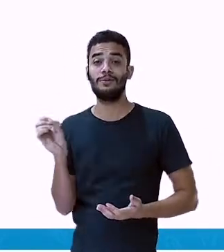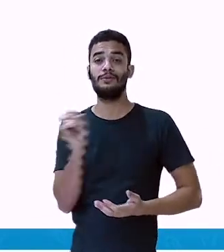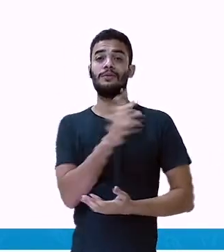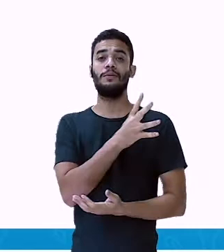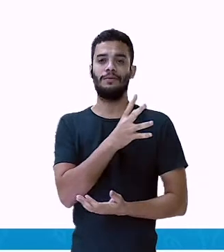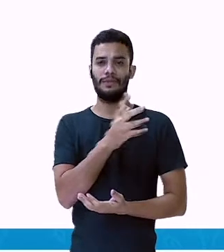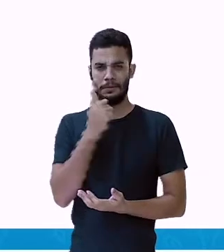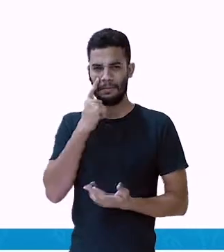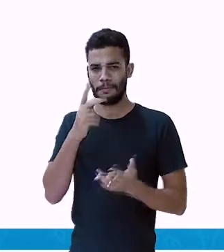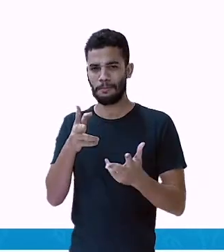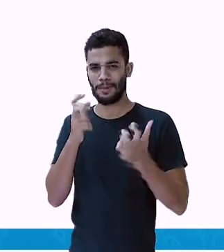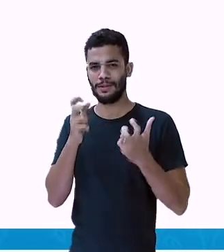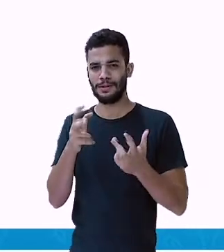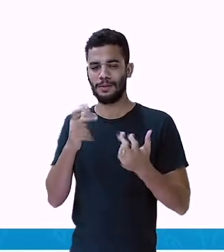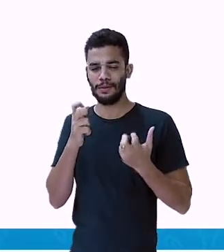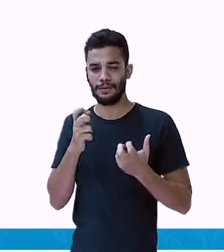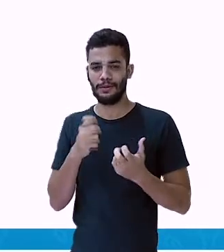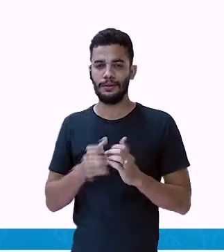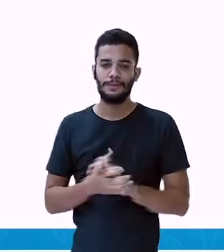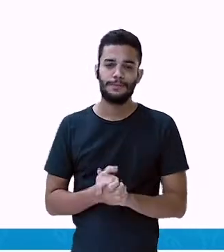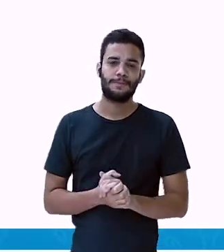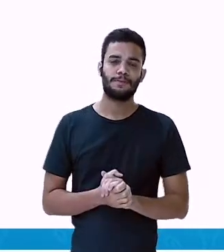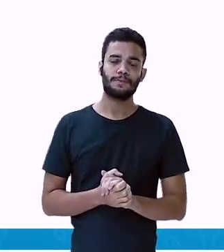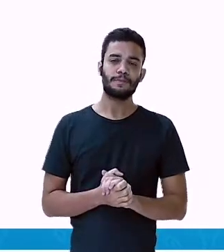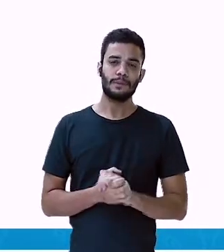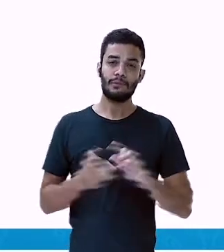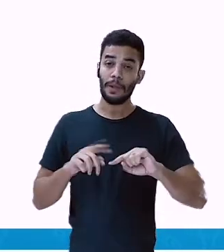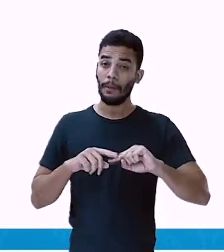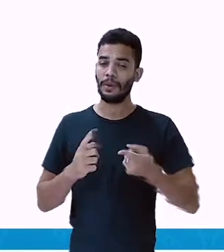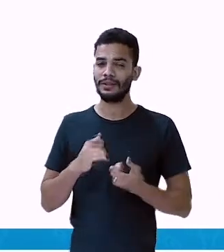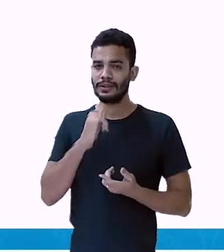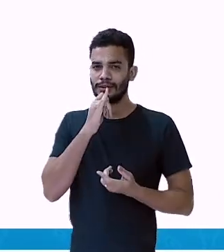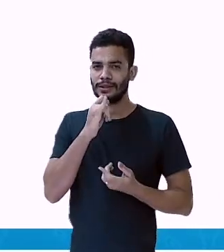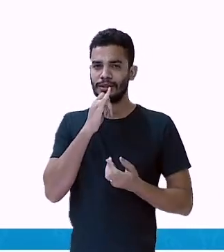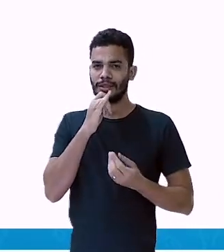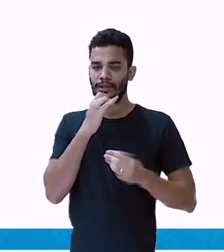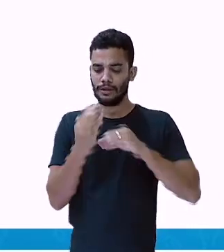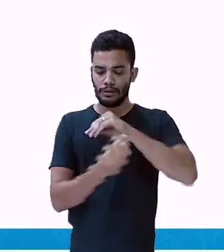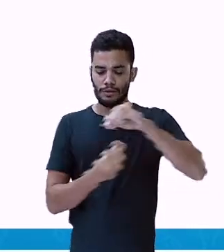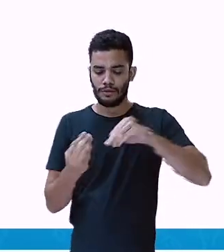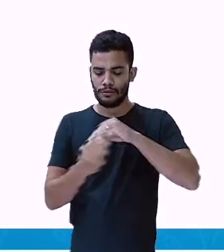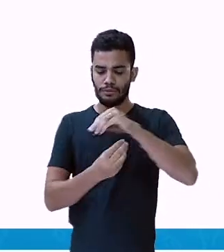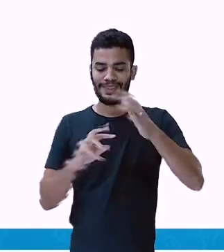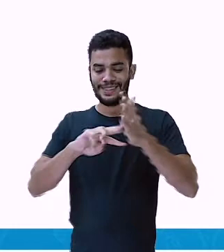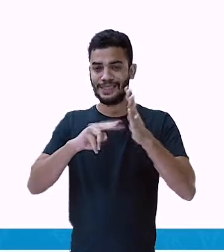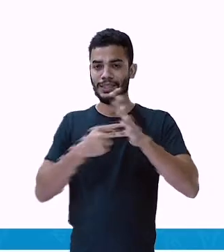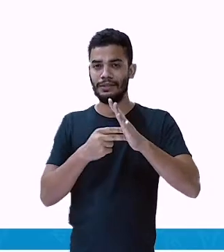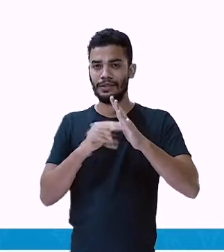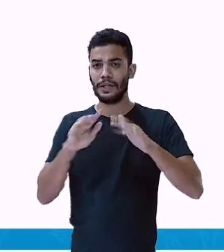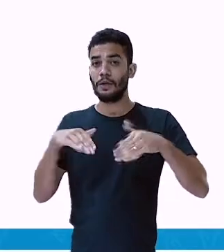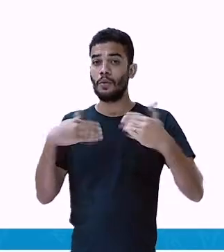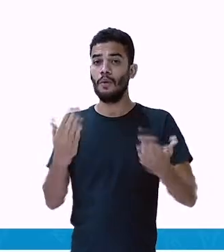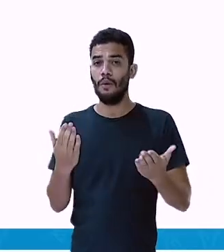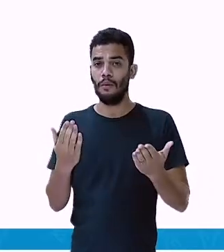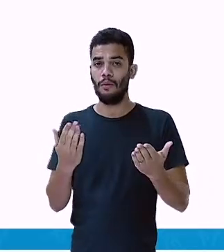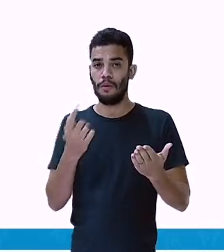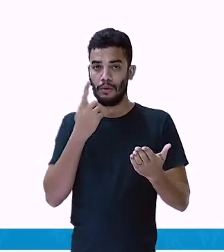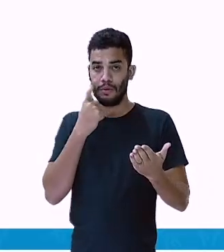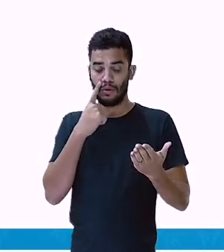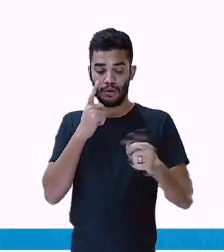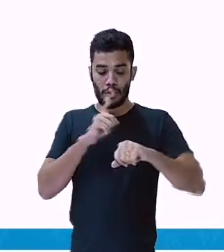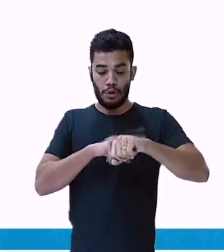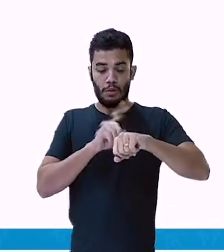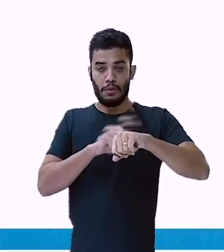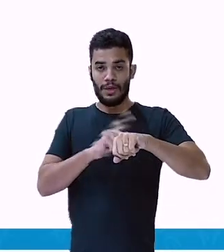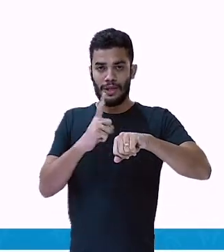nesta imagem. Mas a definição de mistura, vamos ver? É a reunião de duas